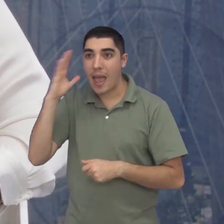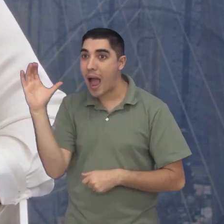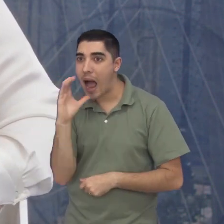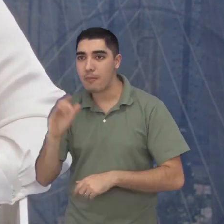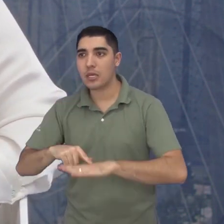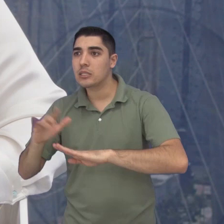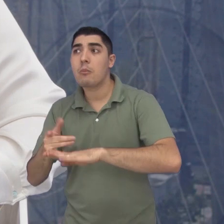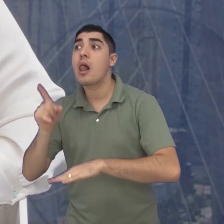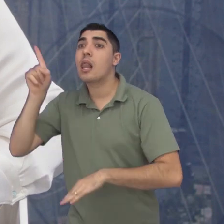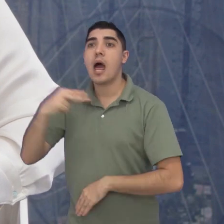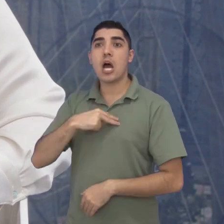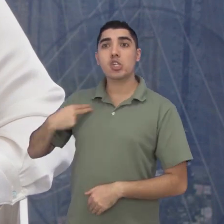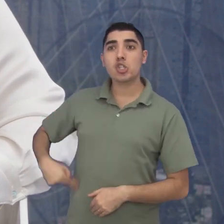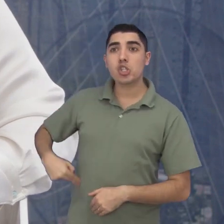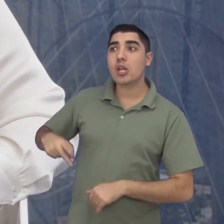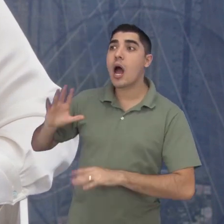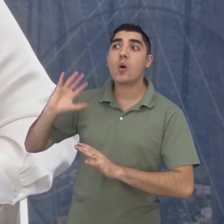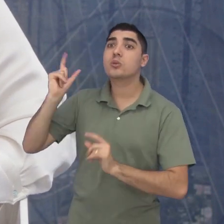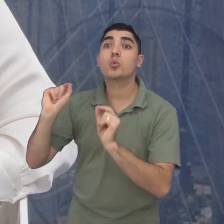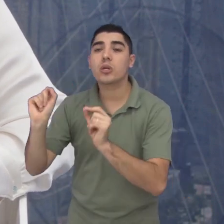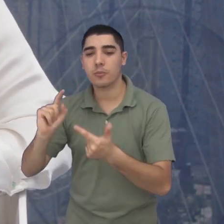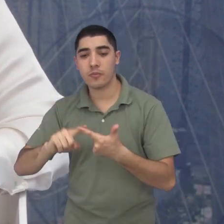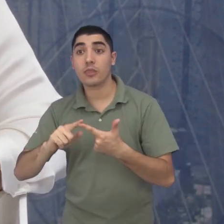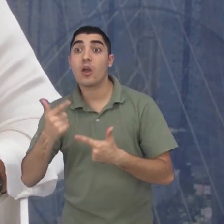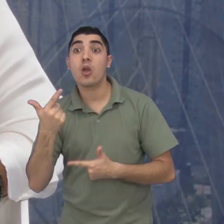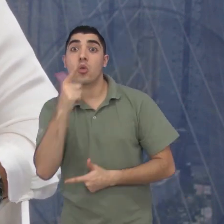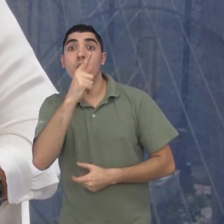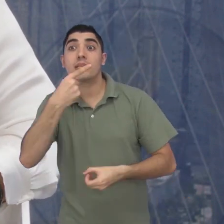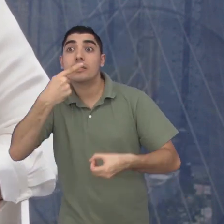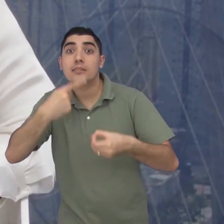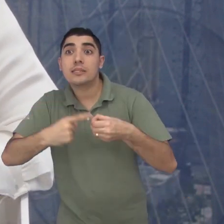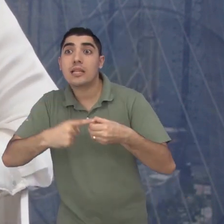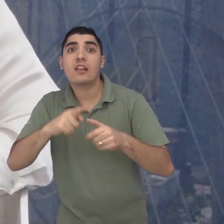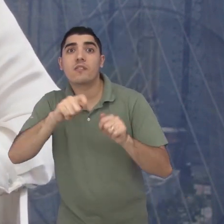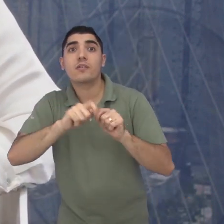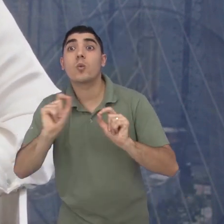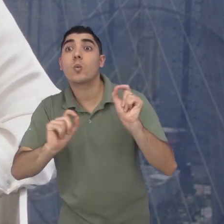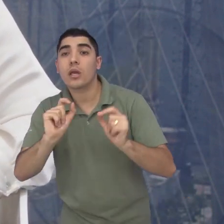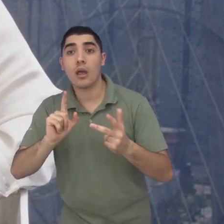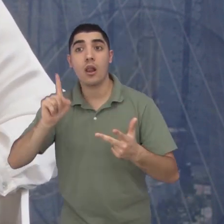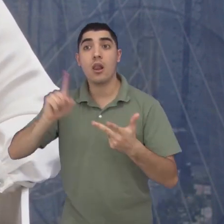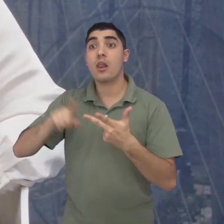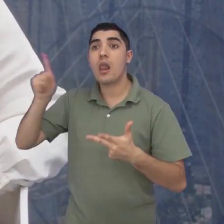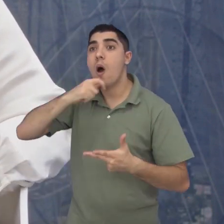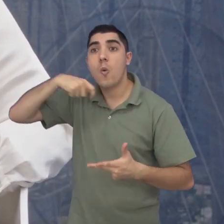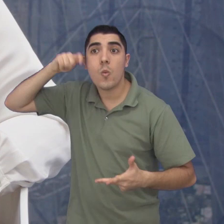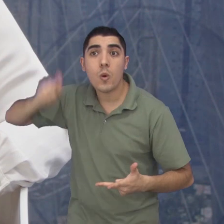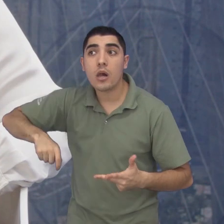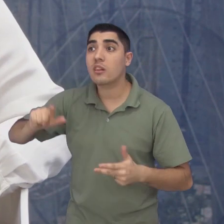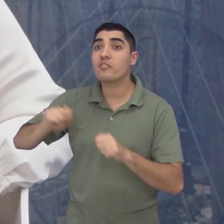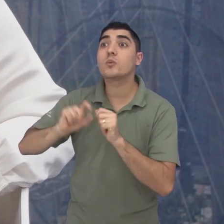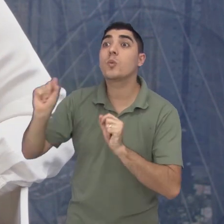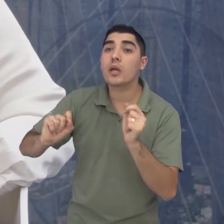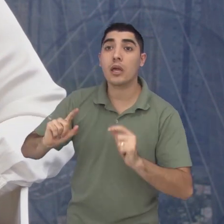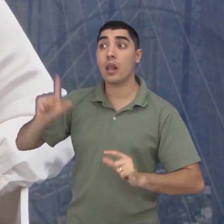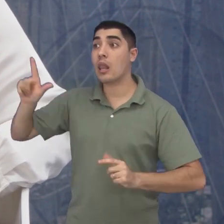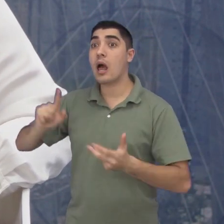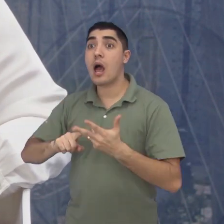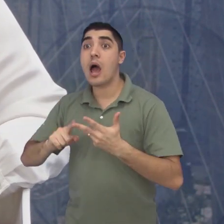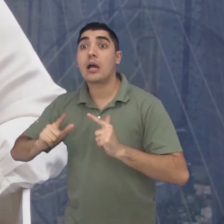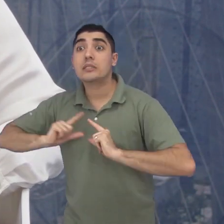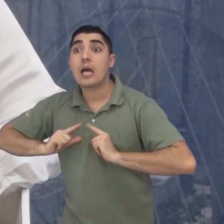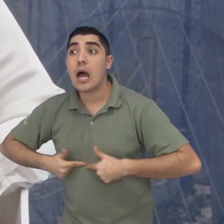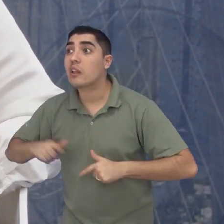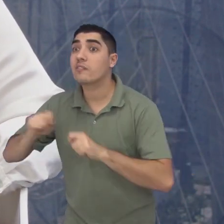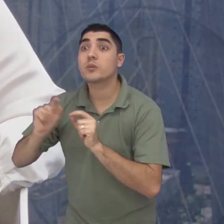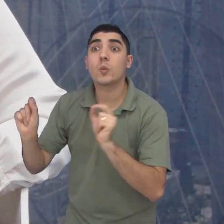na China, o que está acontecendo em São Luís do Paraitinga, o que está acontecendo na Ucrânia, o que está acontecendo em Israel. Não, você não precisa saber